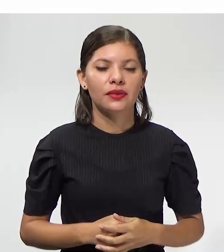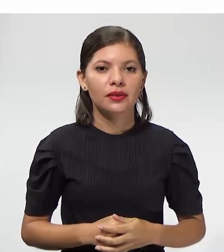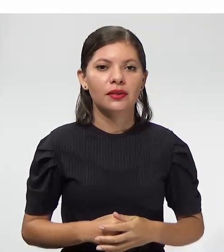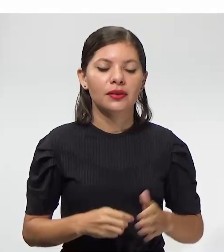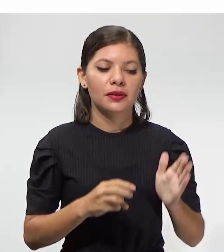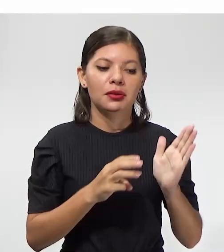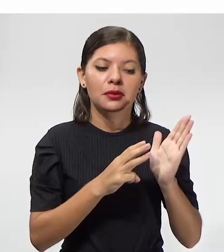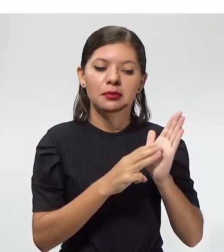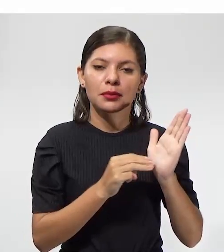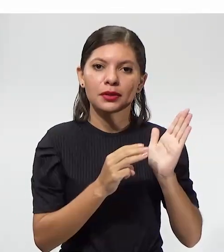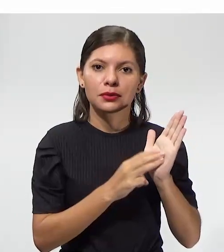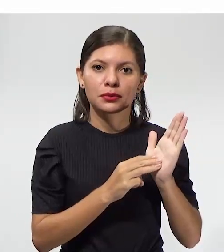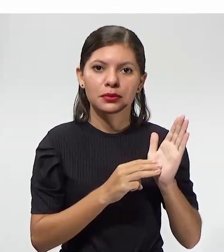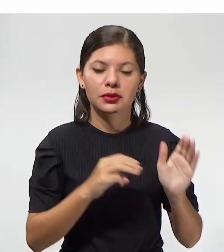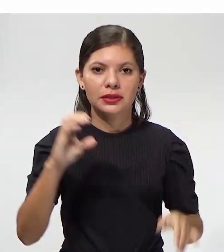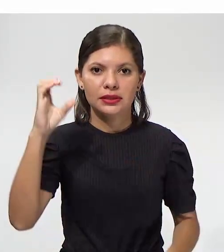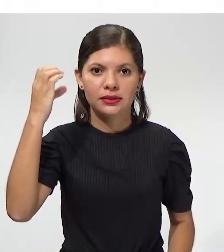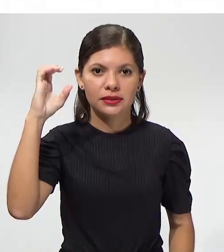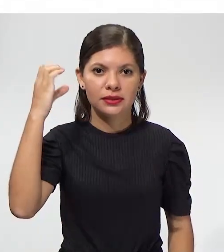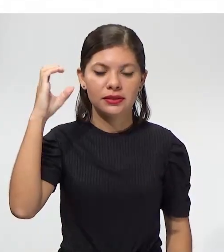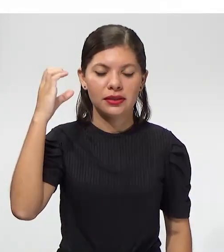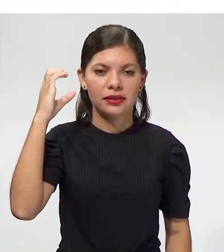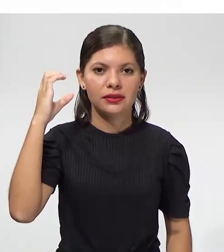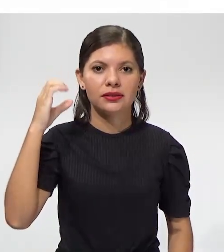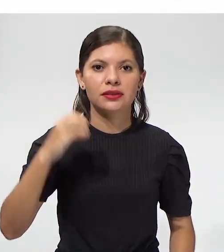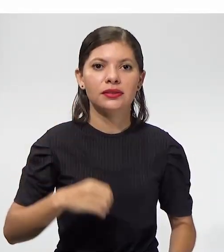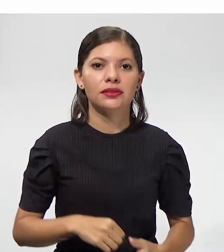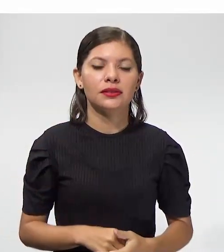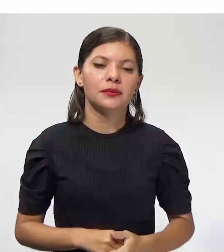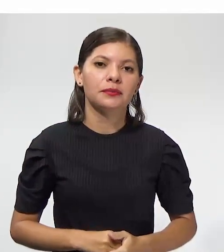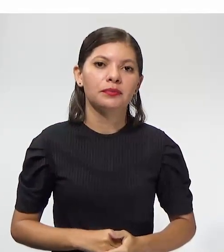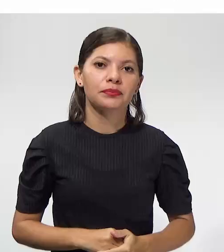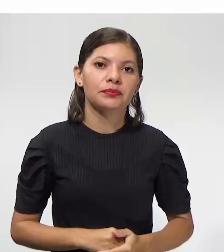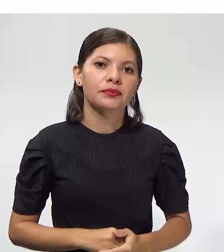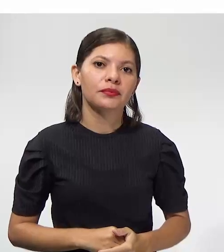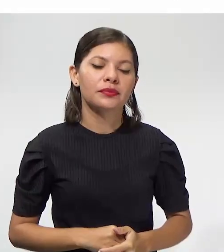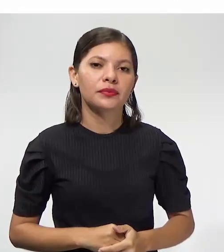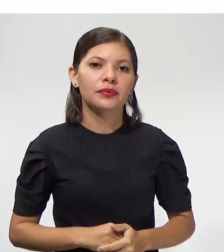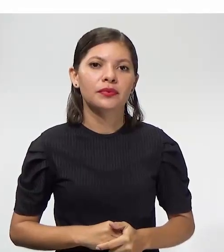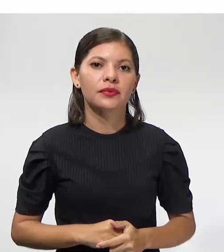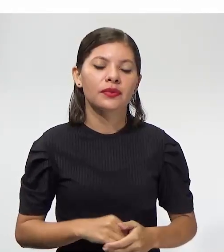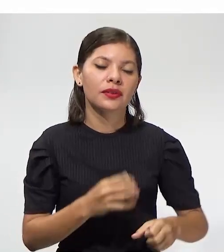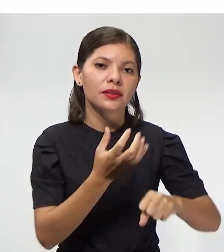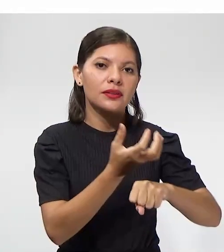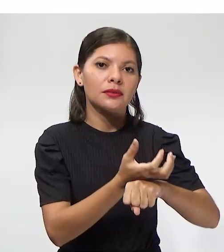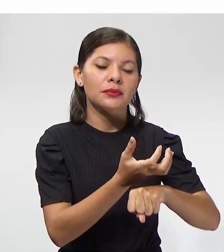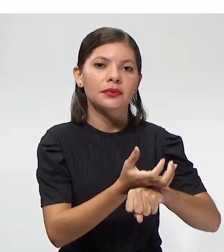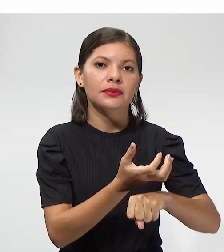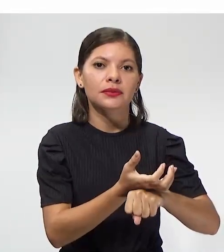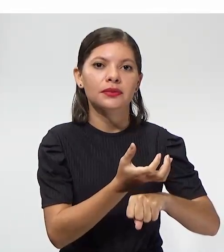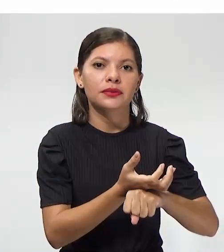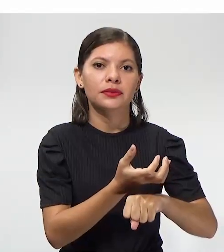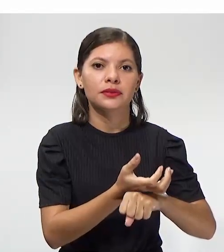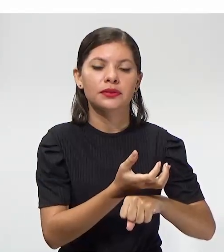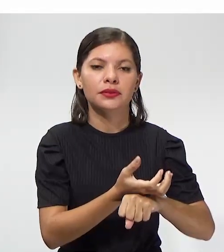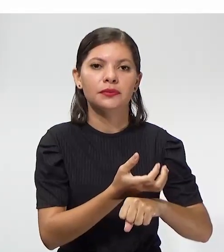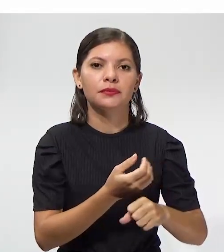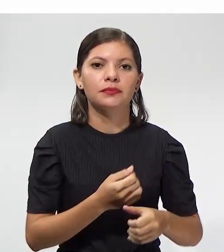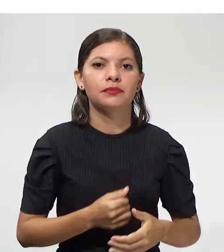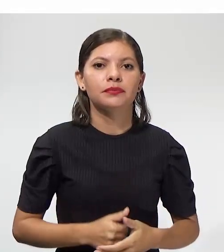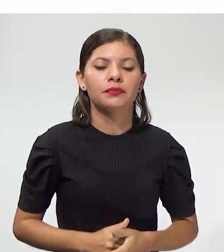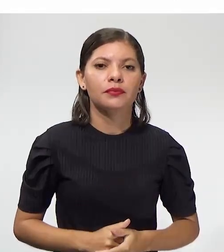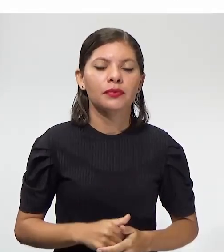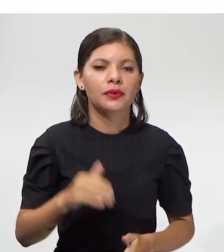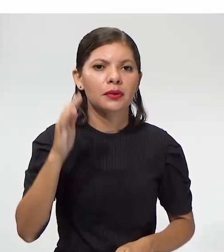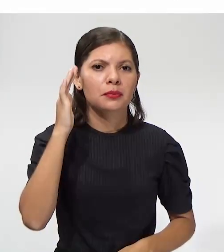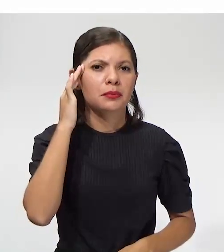cientificidade das disciplinas, elas nos dá o caráter interdisciplinar. Ao contrário do que a gente pode pensar,